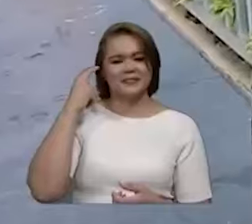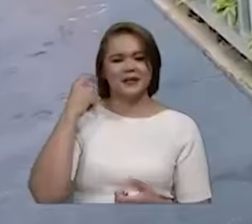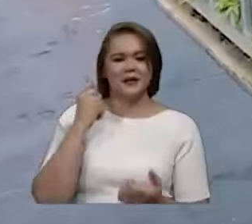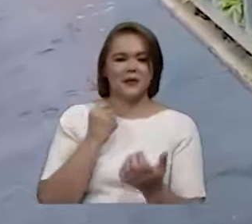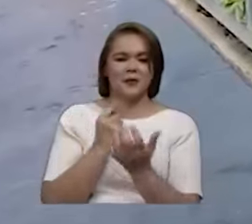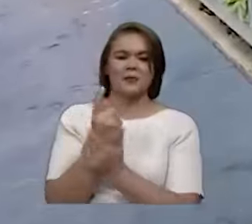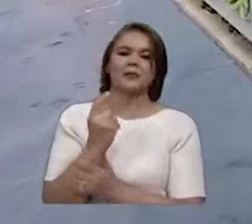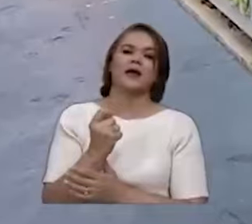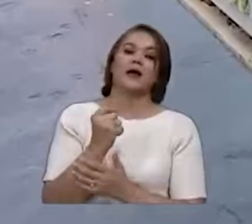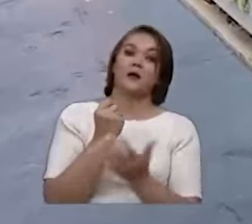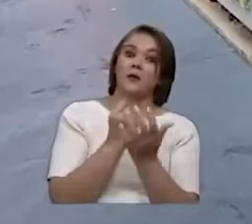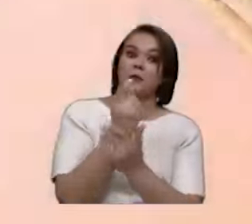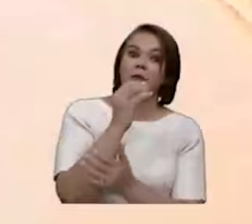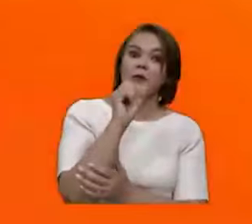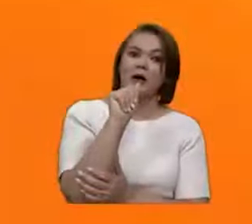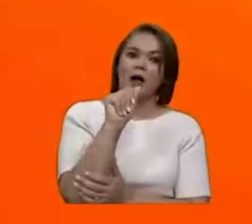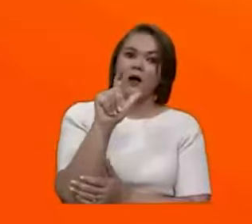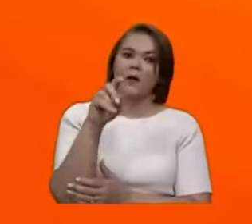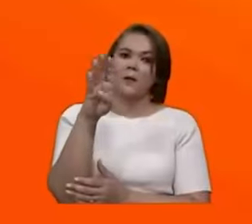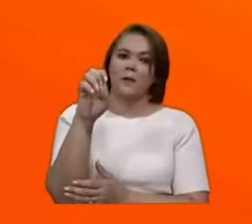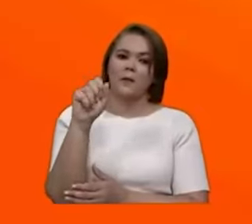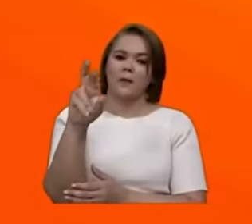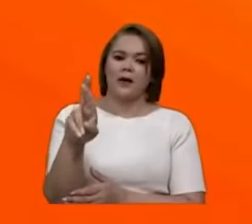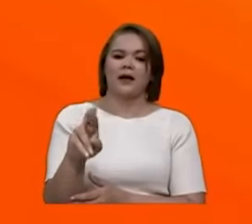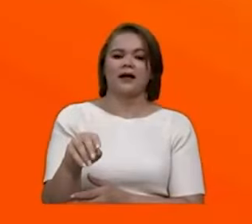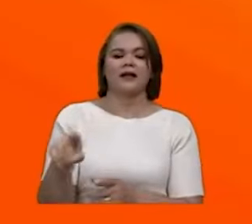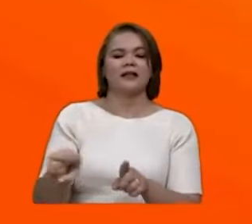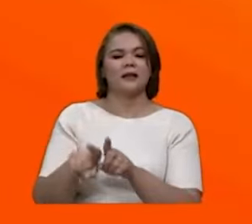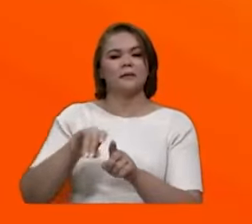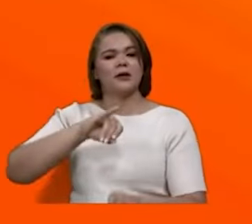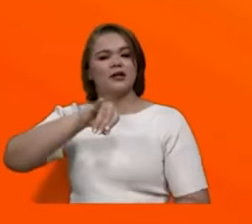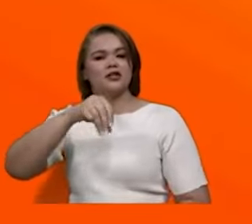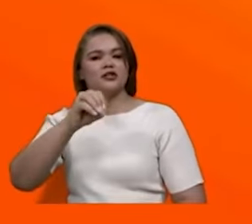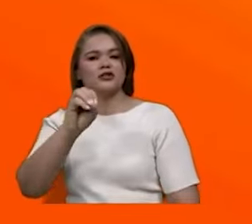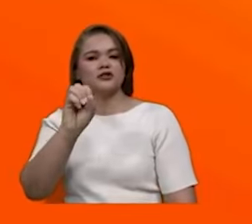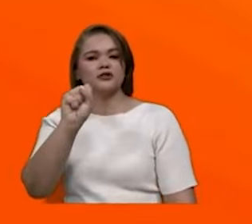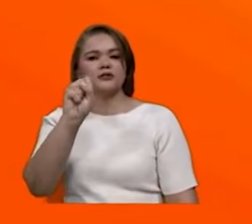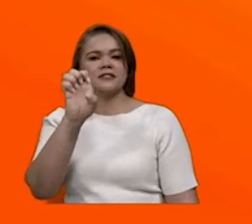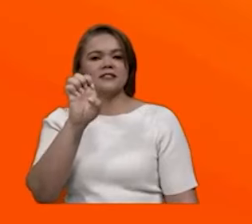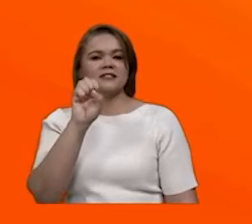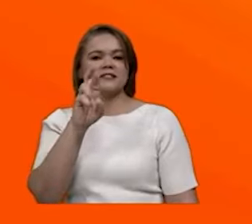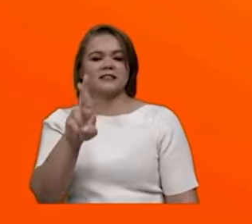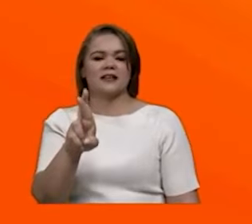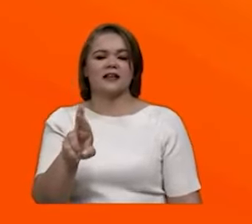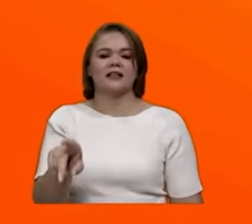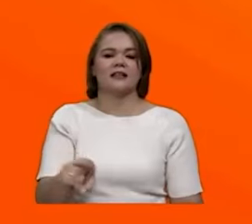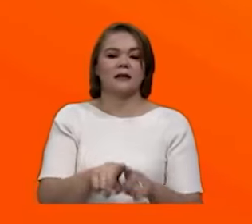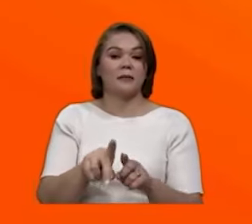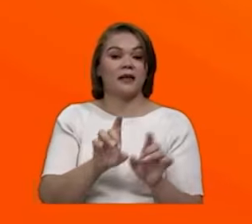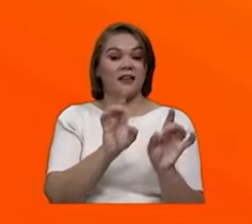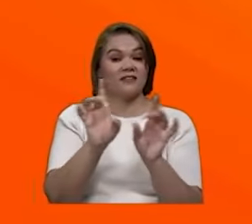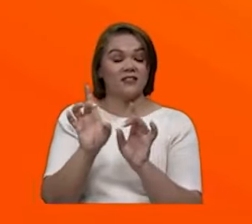com a Alba, do G. Barbosa Hipernorte. E o José, de Gararu. A promotora pé quente foi a Mônica, da Regional